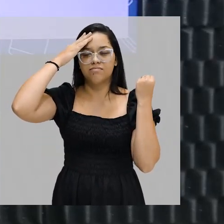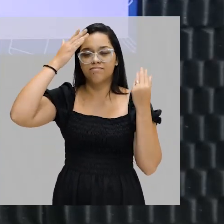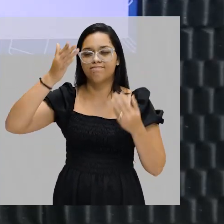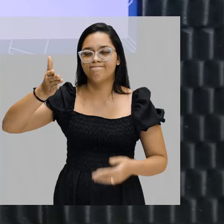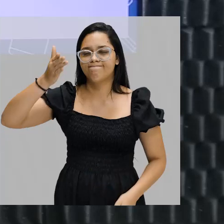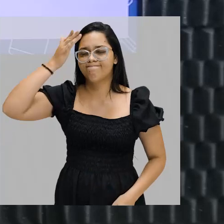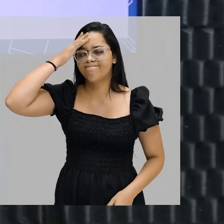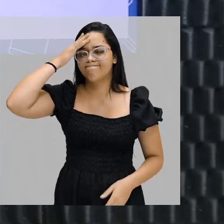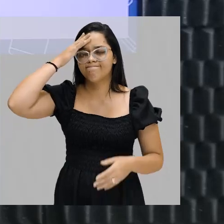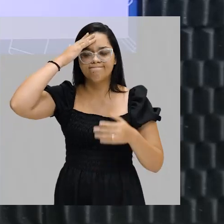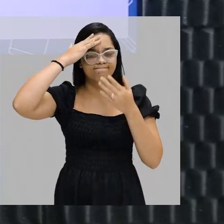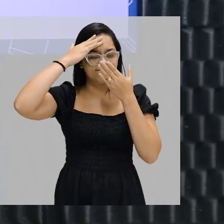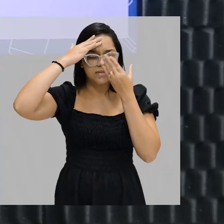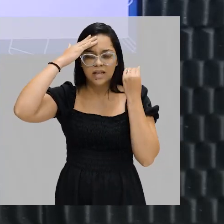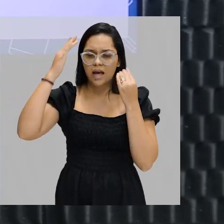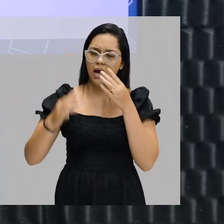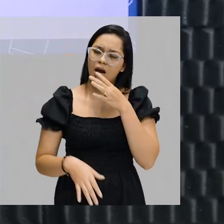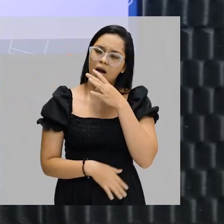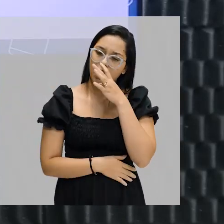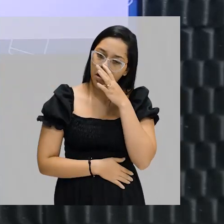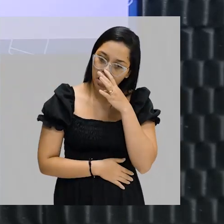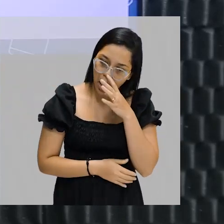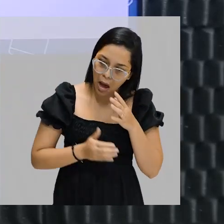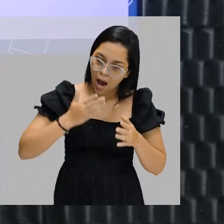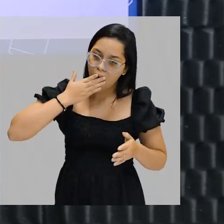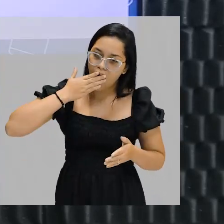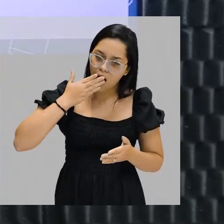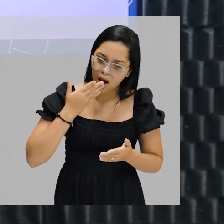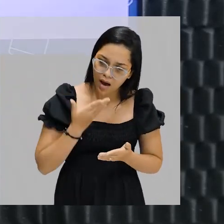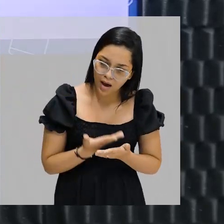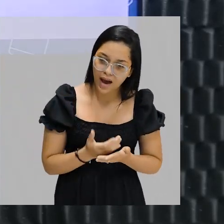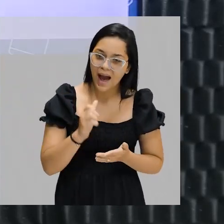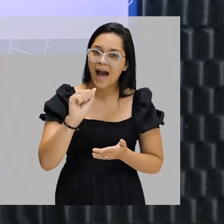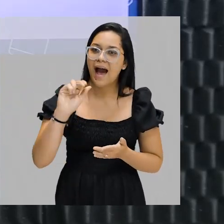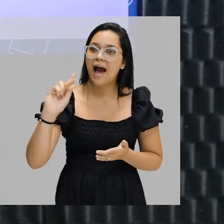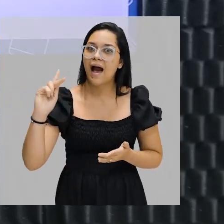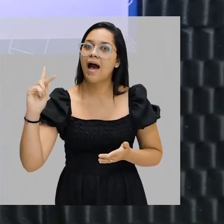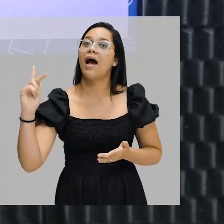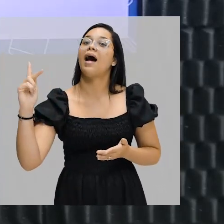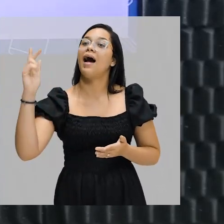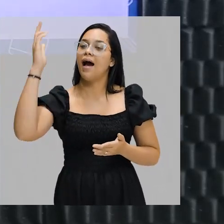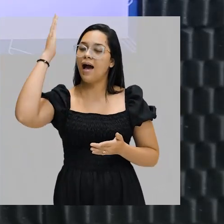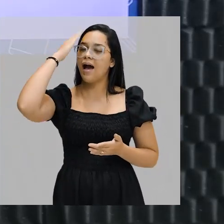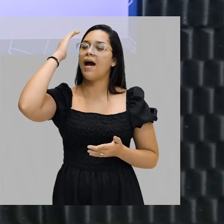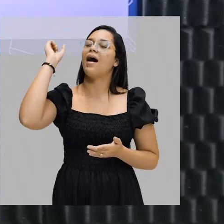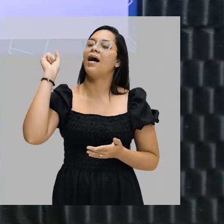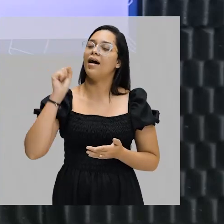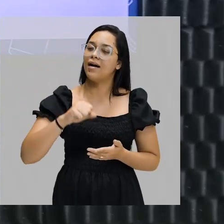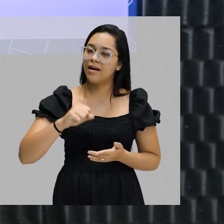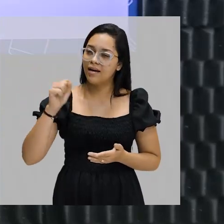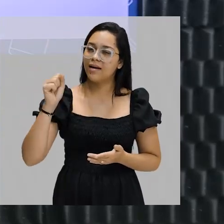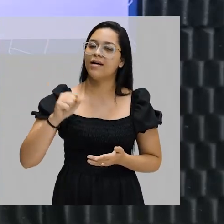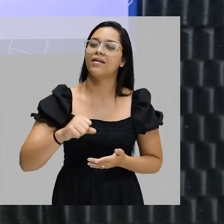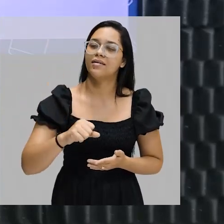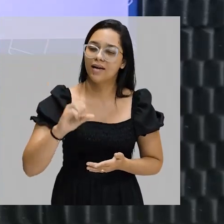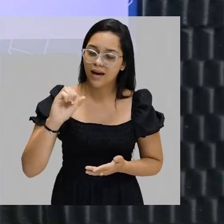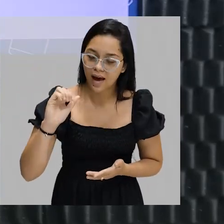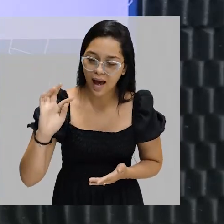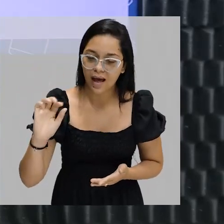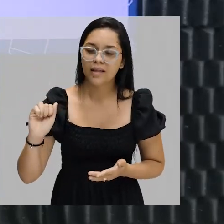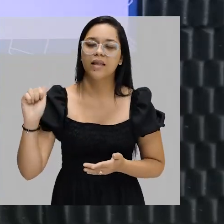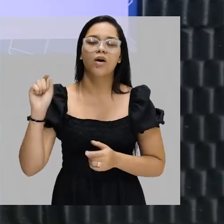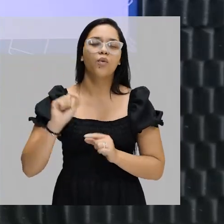esqueci de admiração que é o a né Ah tá